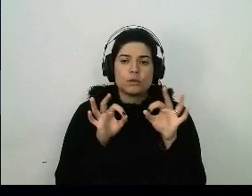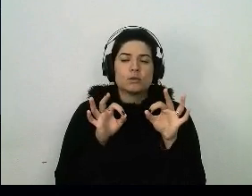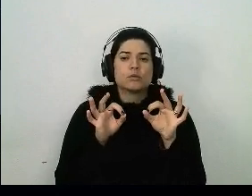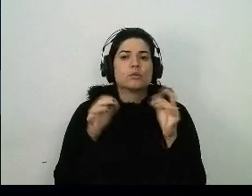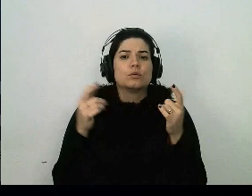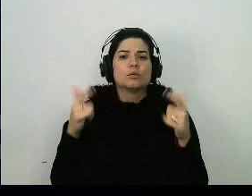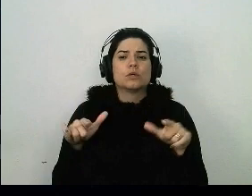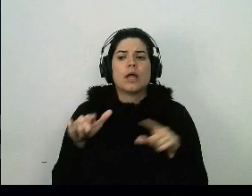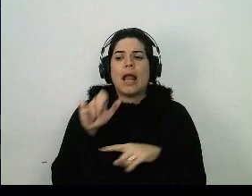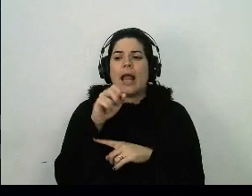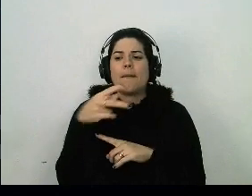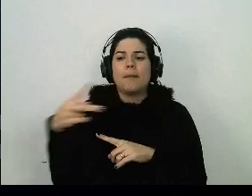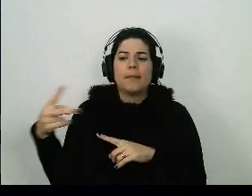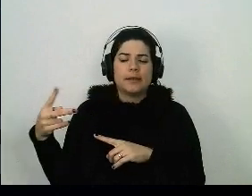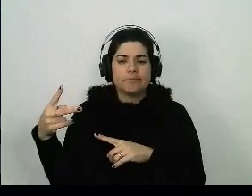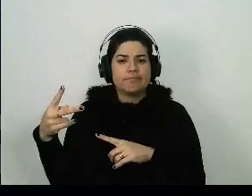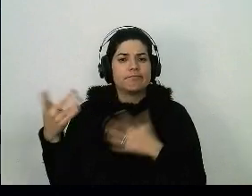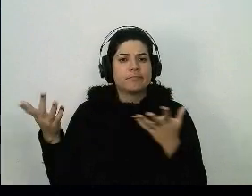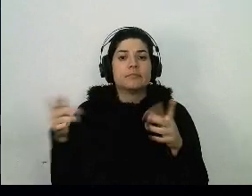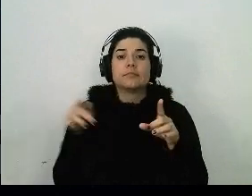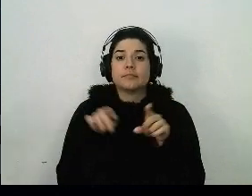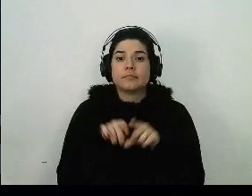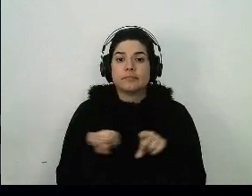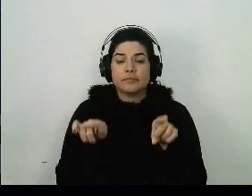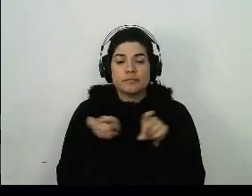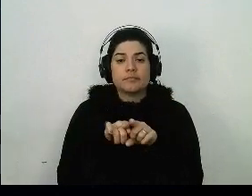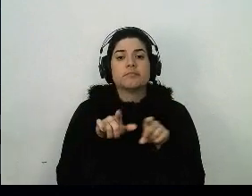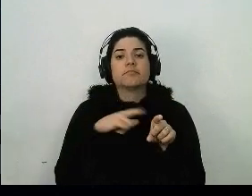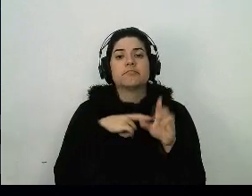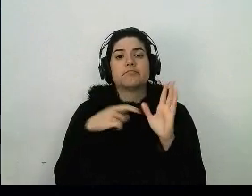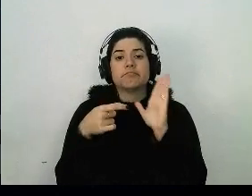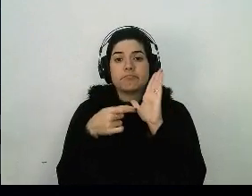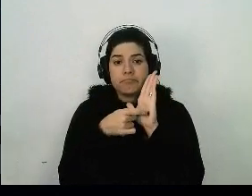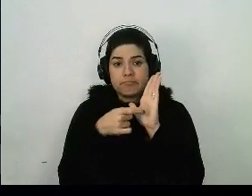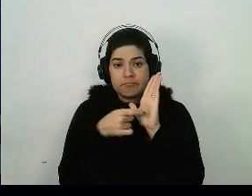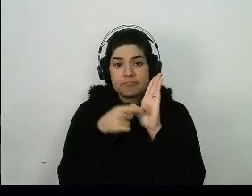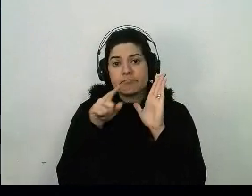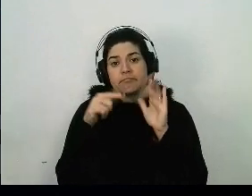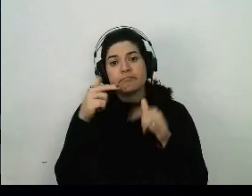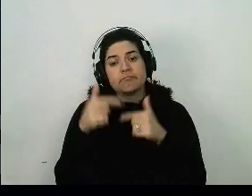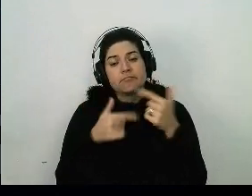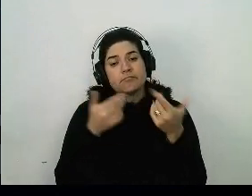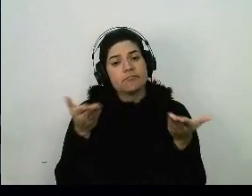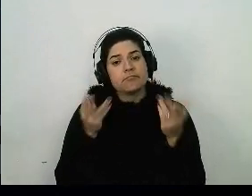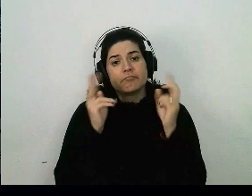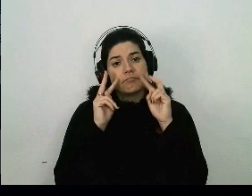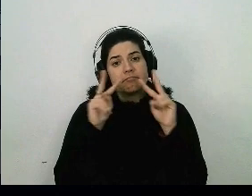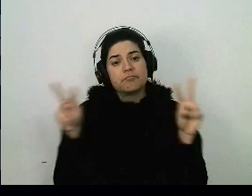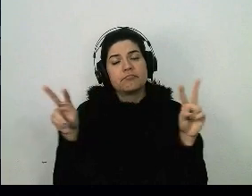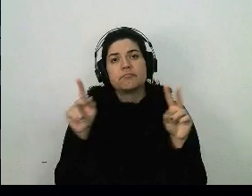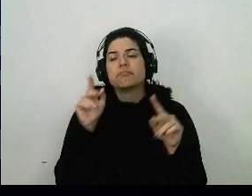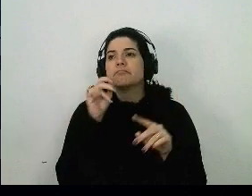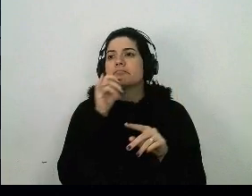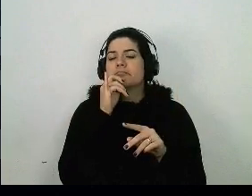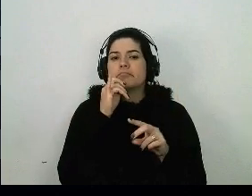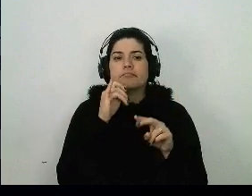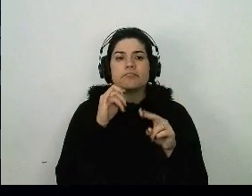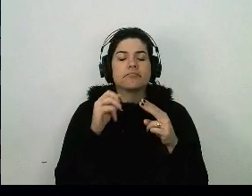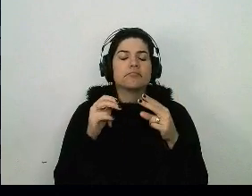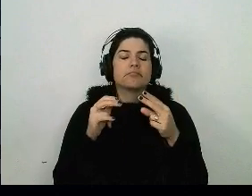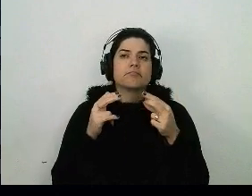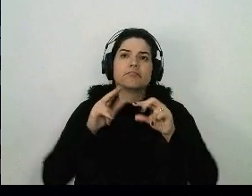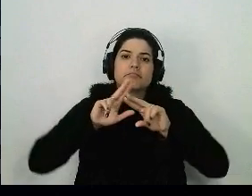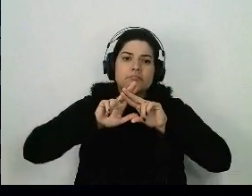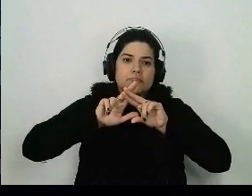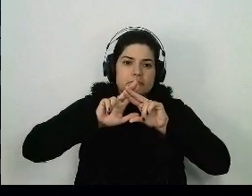aplicativos. E temos nossos softwares como serviços, que basicamente é o que a gente vê hoje em dia, o Google Drive, Office